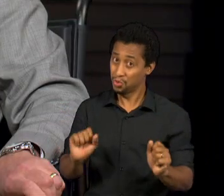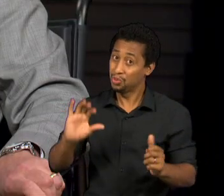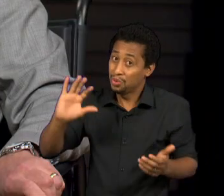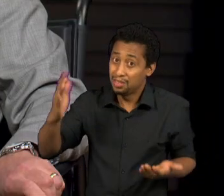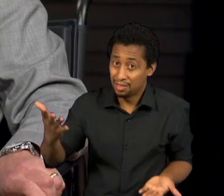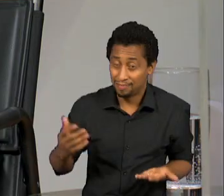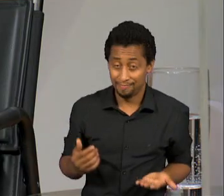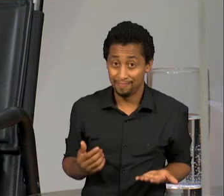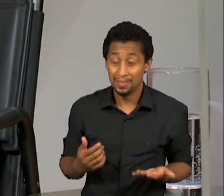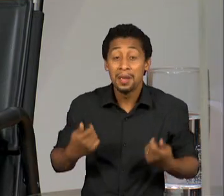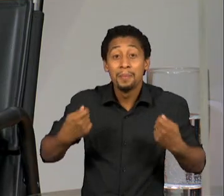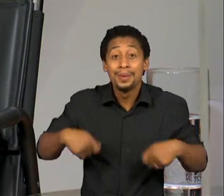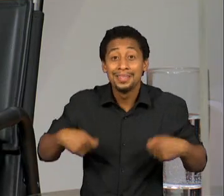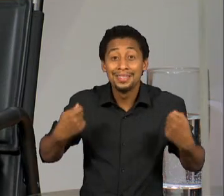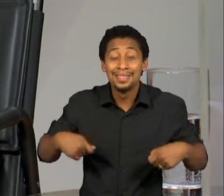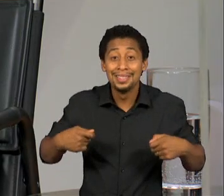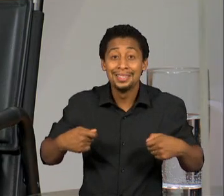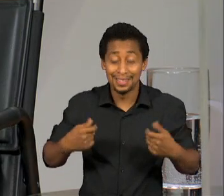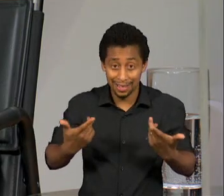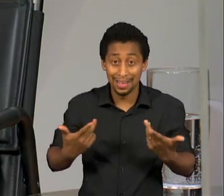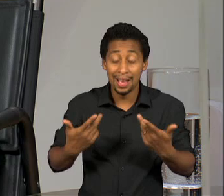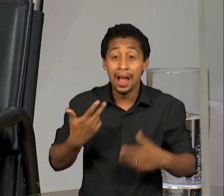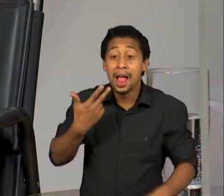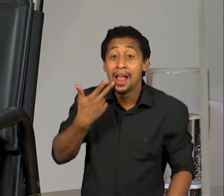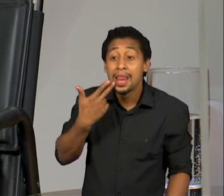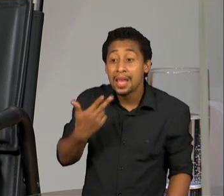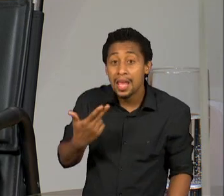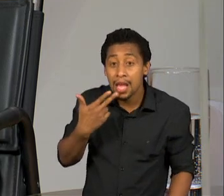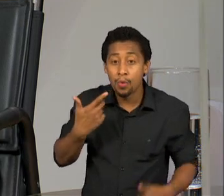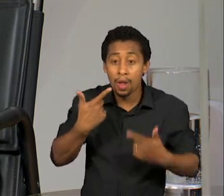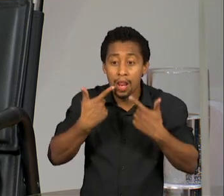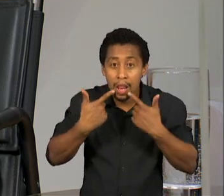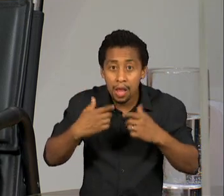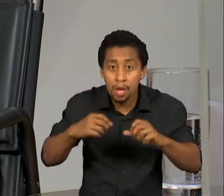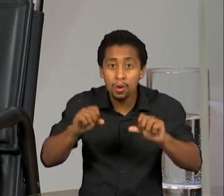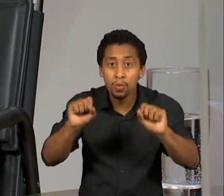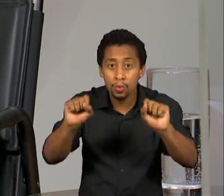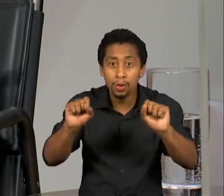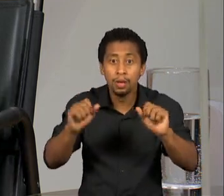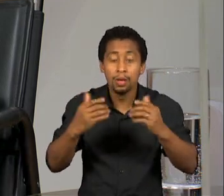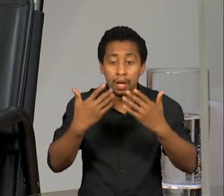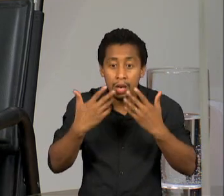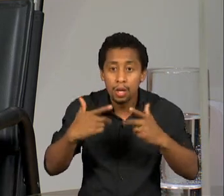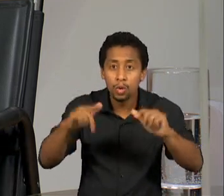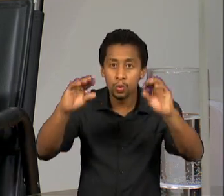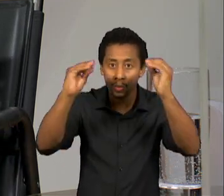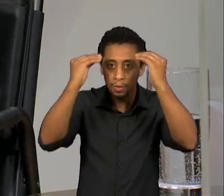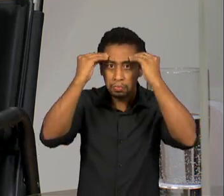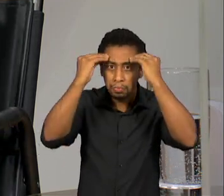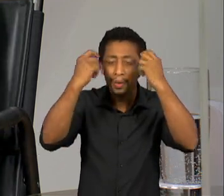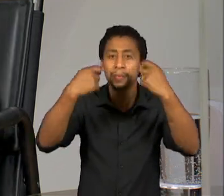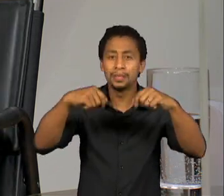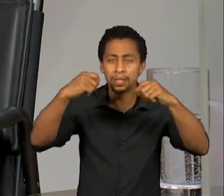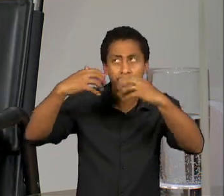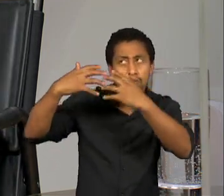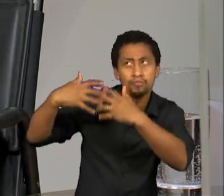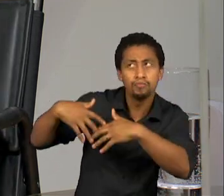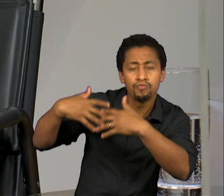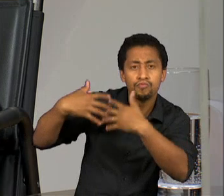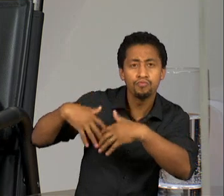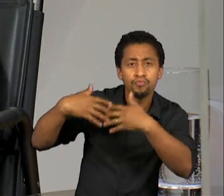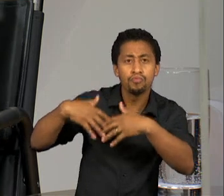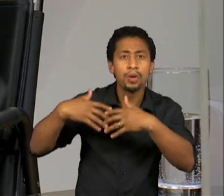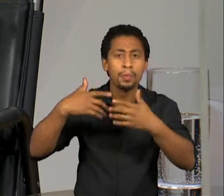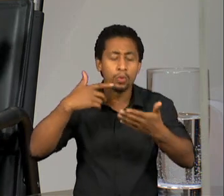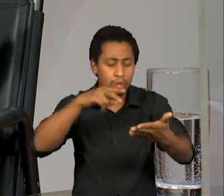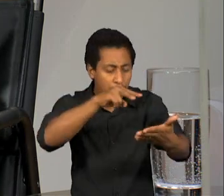entra a responsabilidade da linguagem e da fala de cada um. Porque é essa